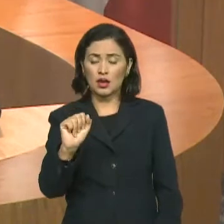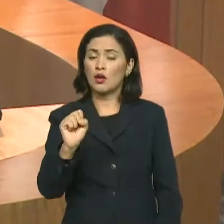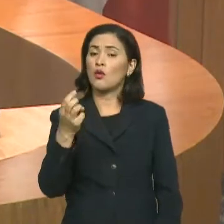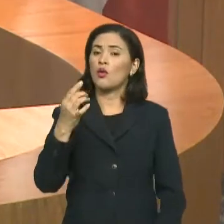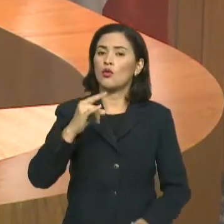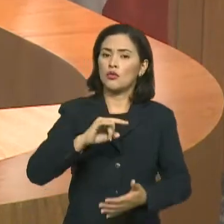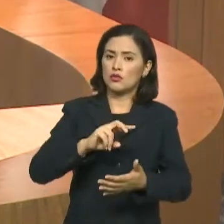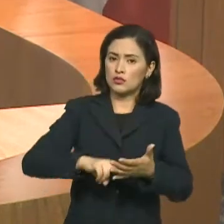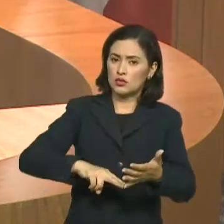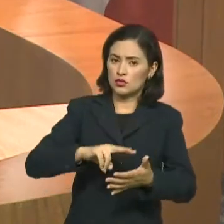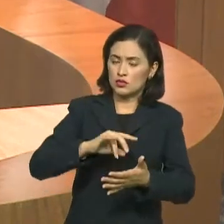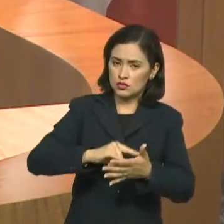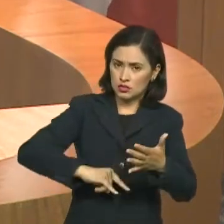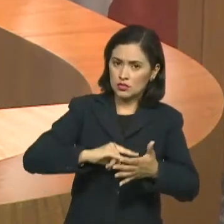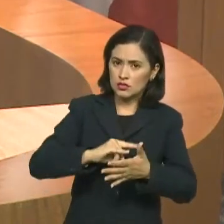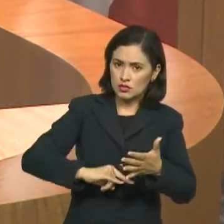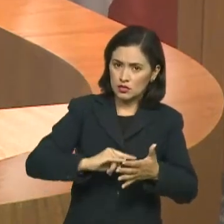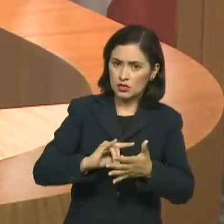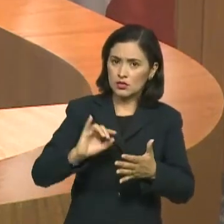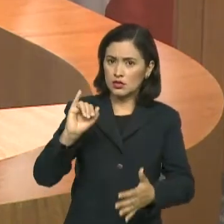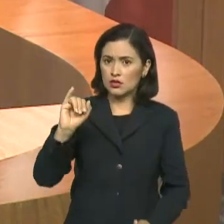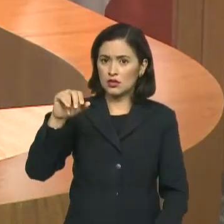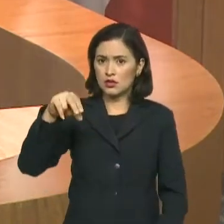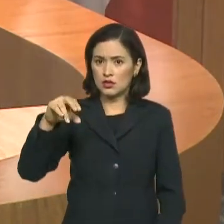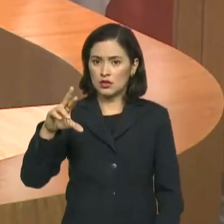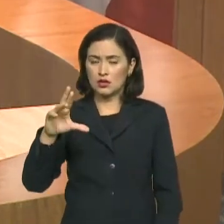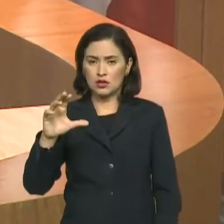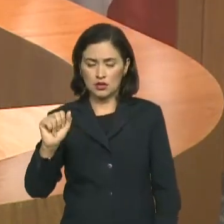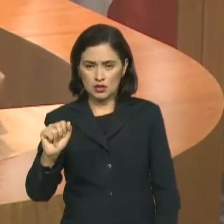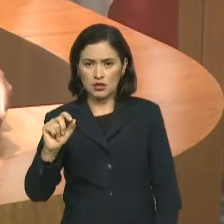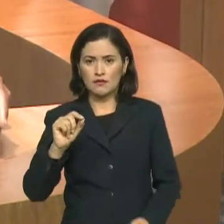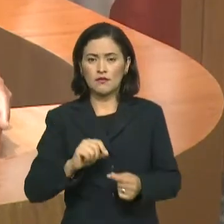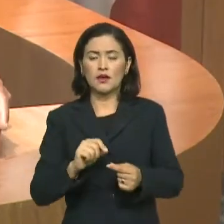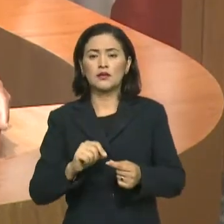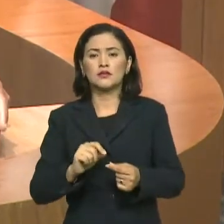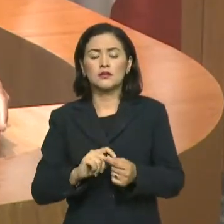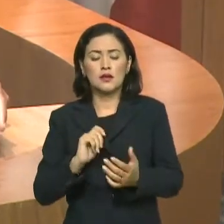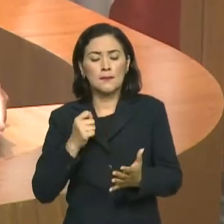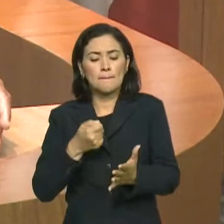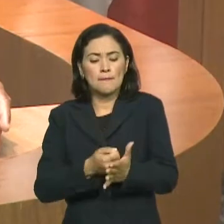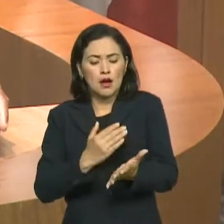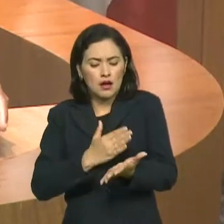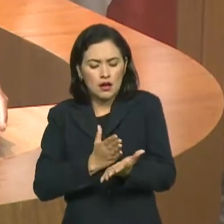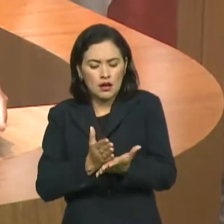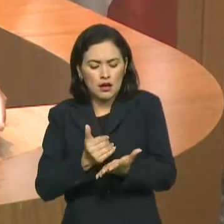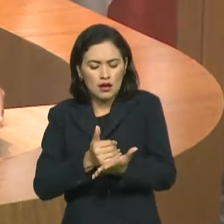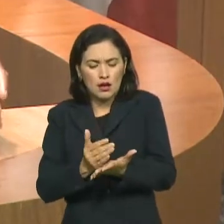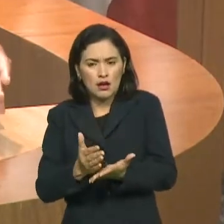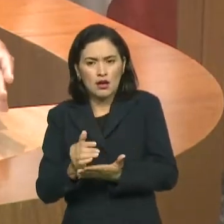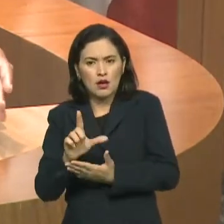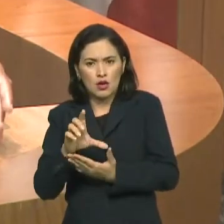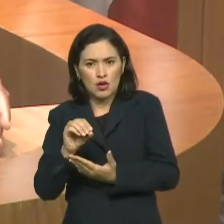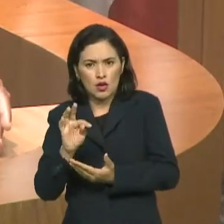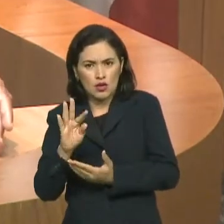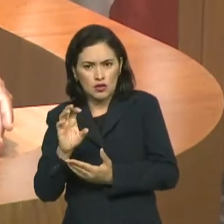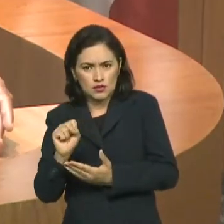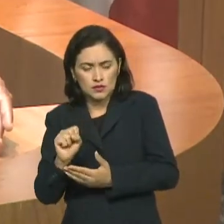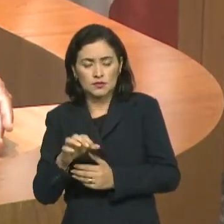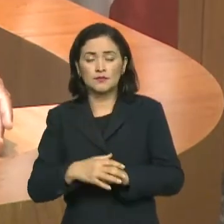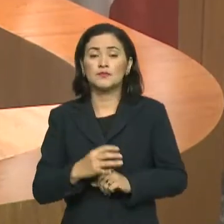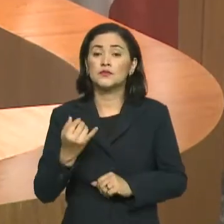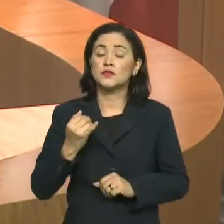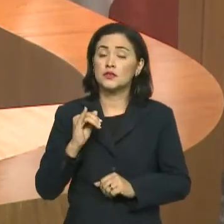o parcelamento dos lotes. Se foi contratada pelo INCRA e está